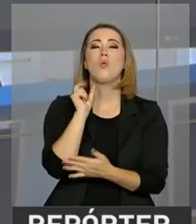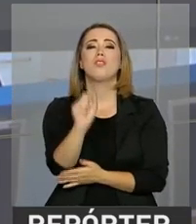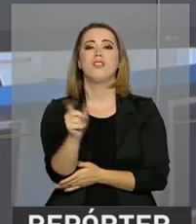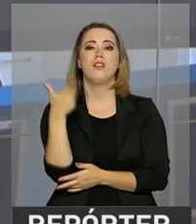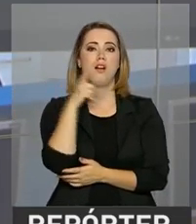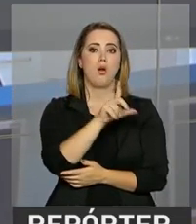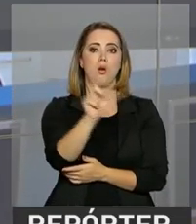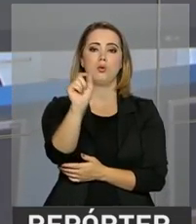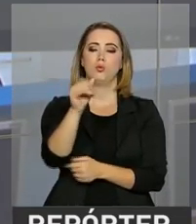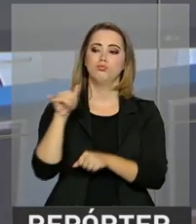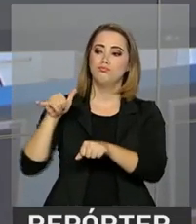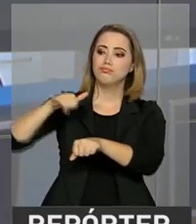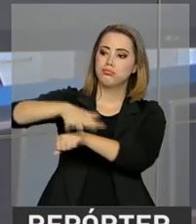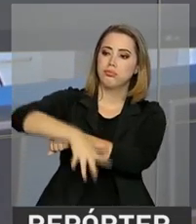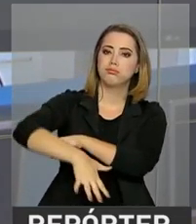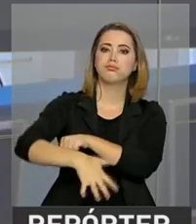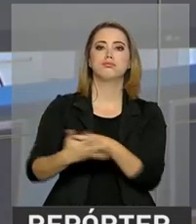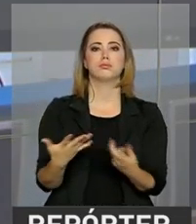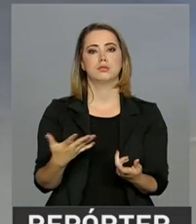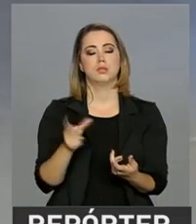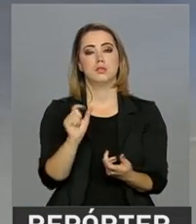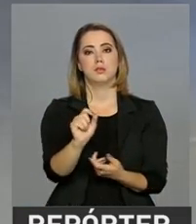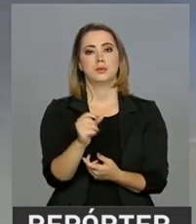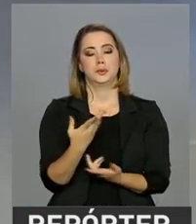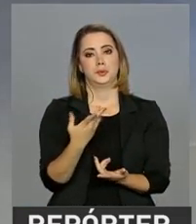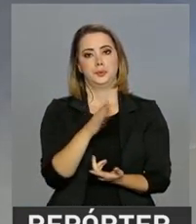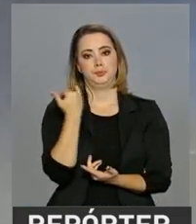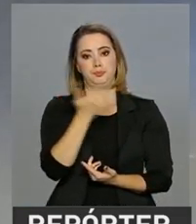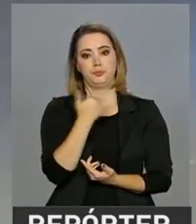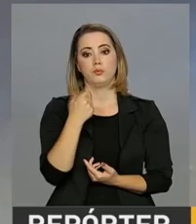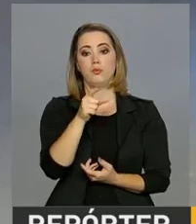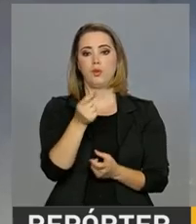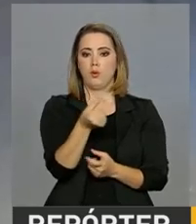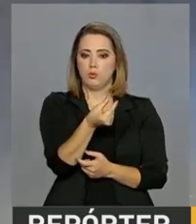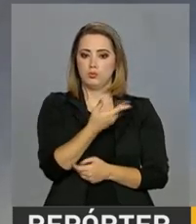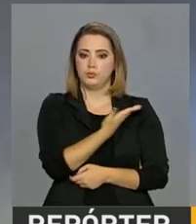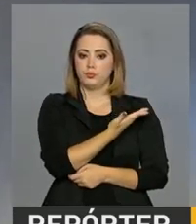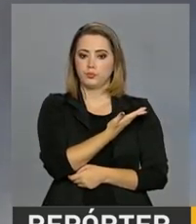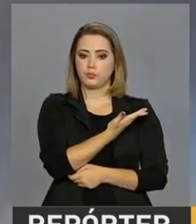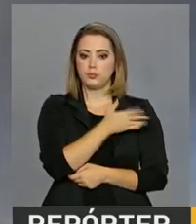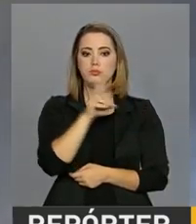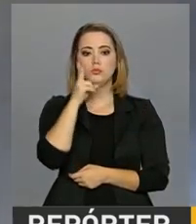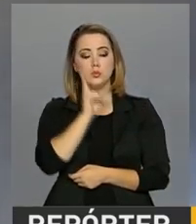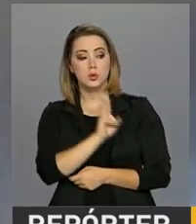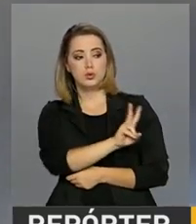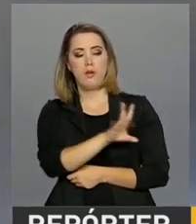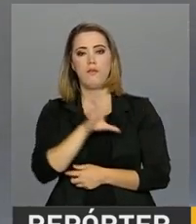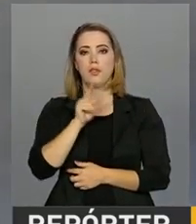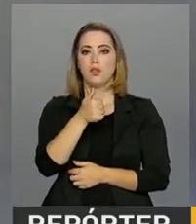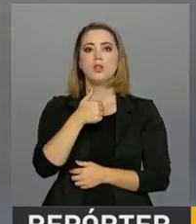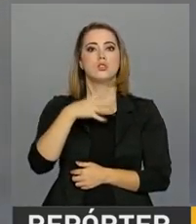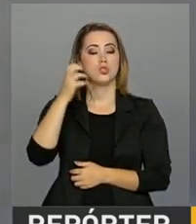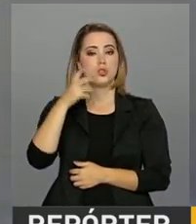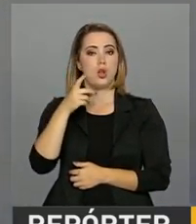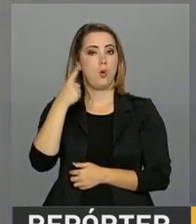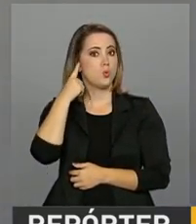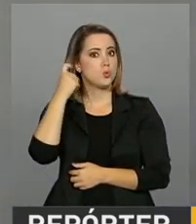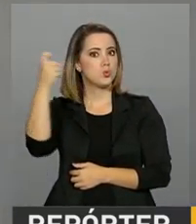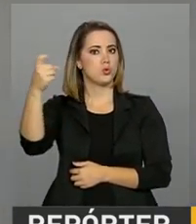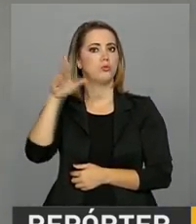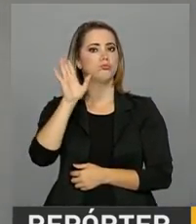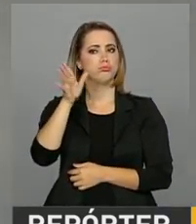teori zavascki e mais quatro pessoas o chip de memória está sendo avaliado e o áudio tratado em uma